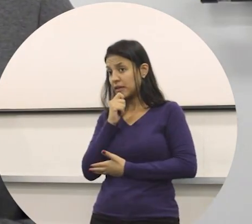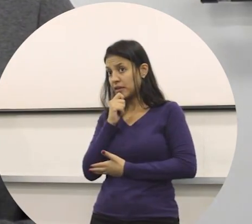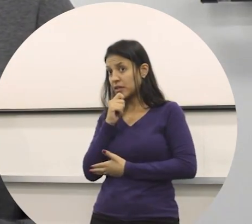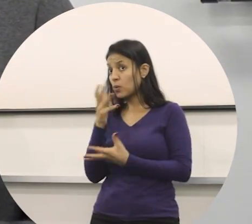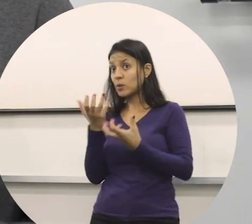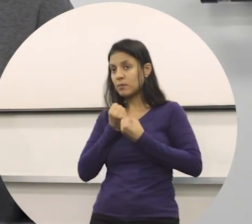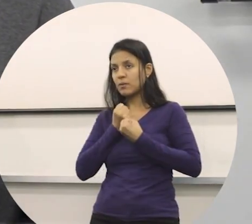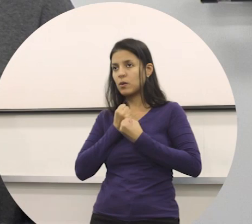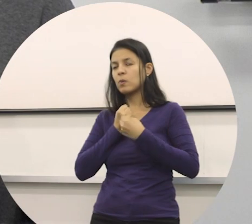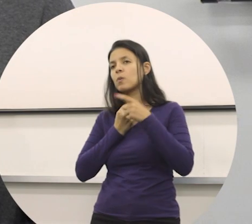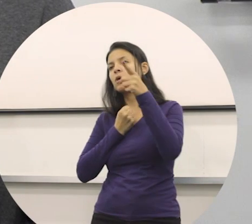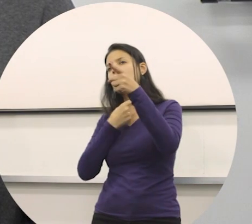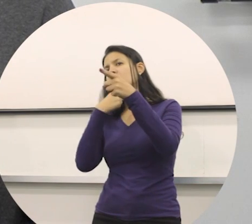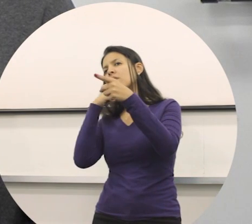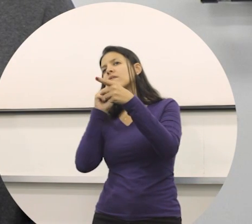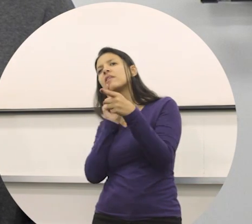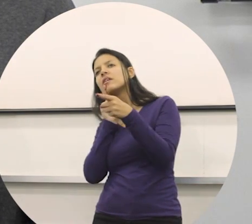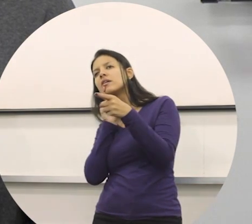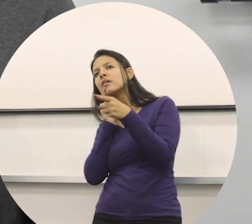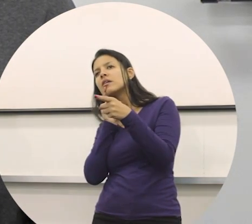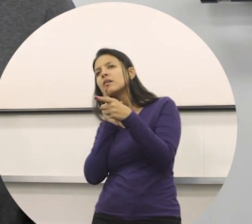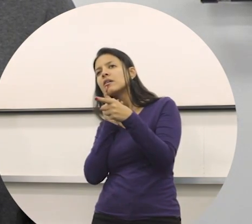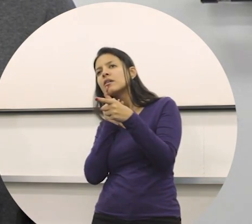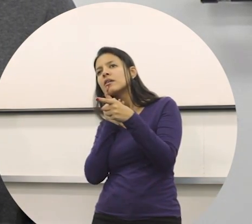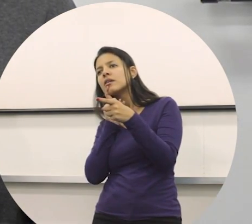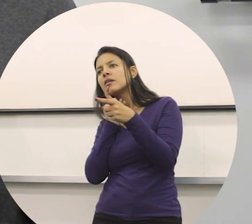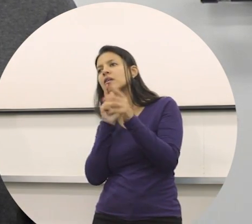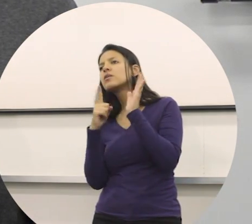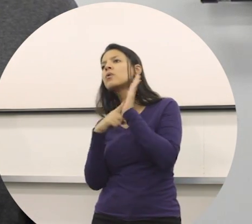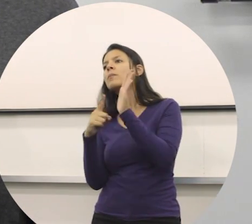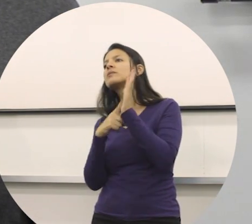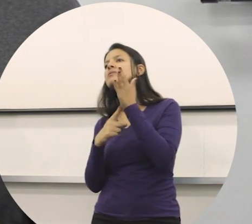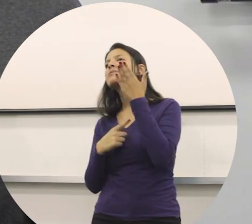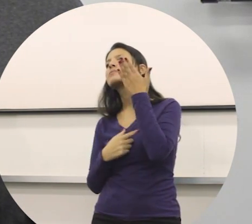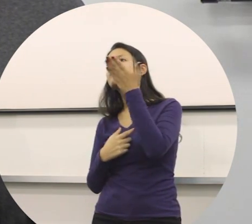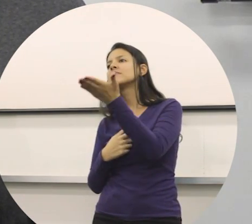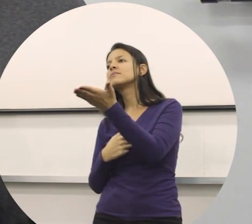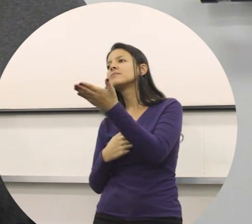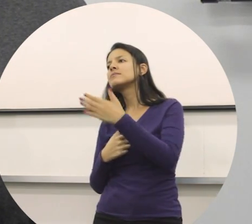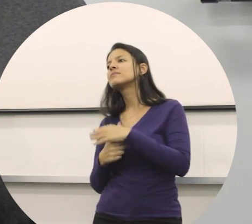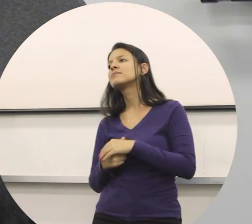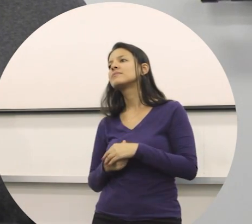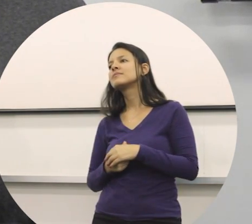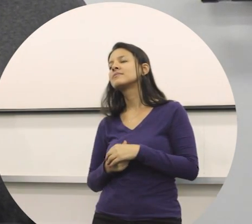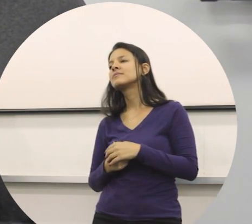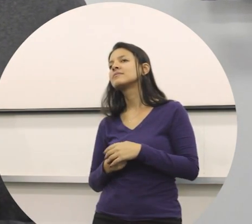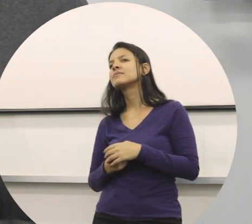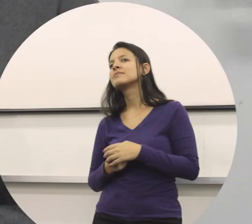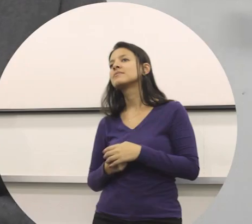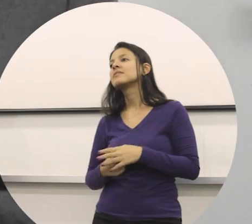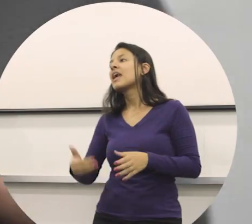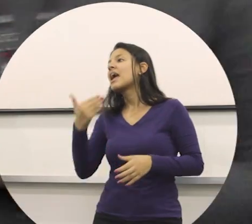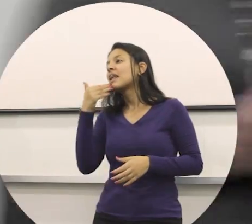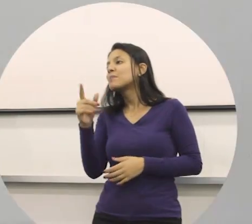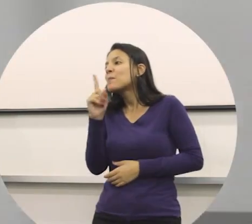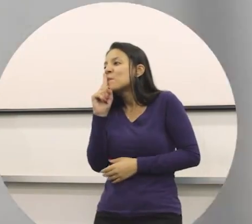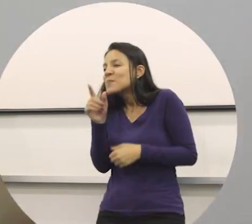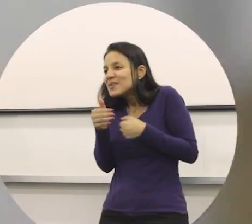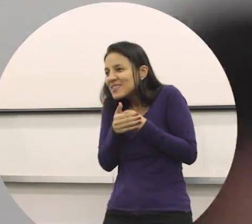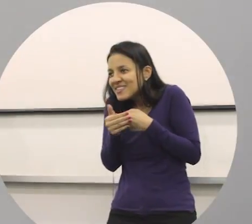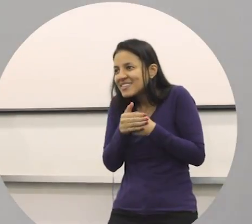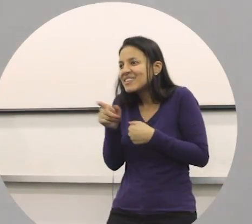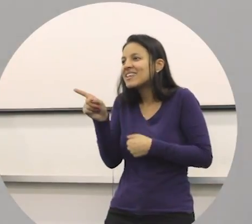Felipe, você apresentou a nossa amiga. Eu não apresentei, eu quero apresentar para vocês aqui, olha, aquela que pediu aquela escondidinha, a